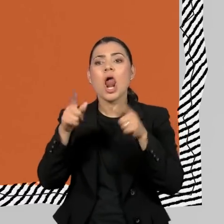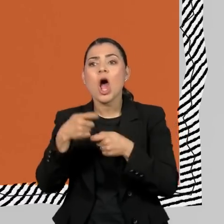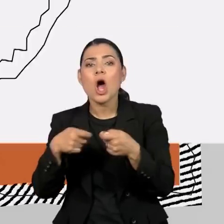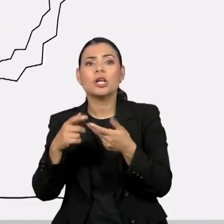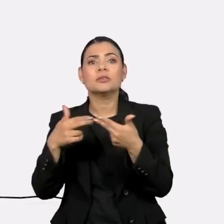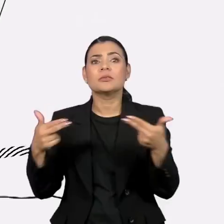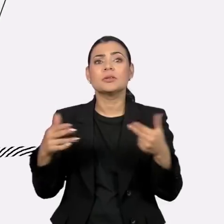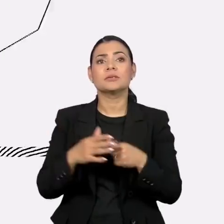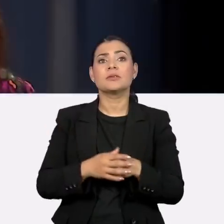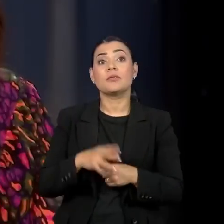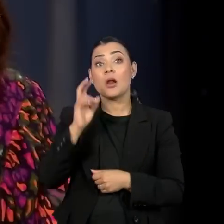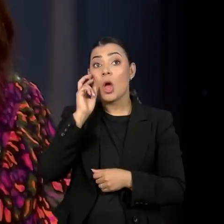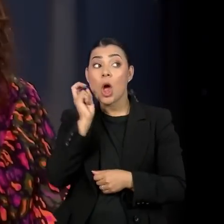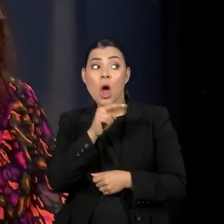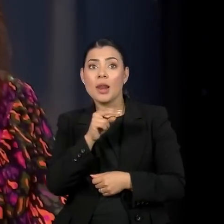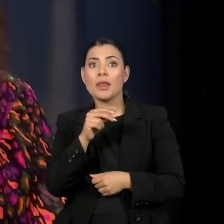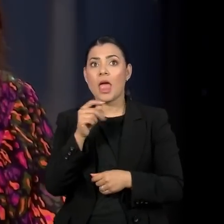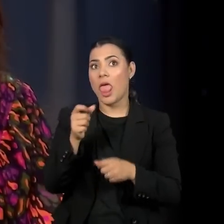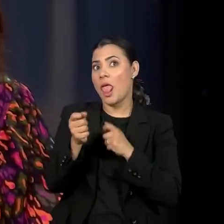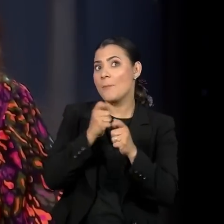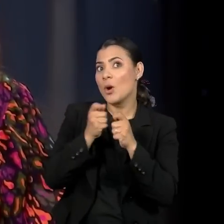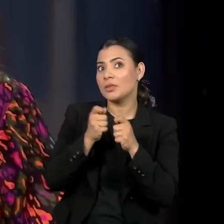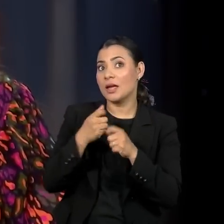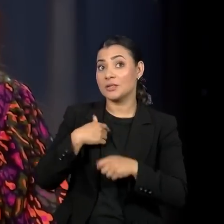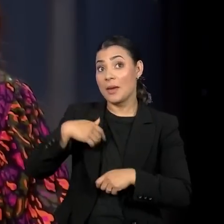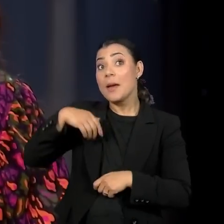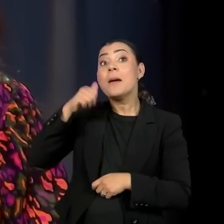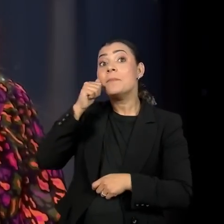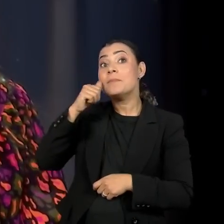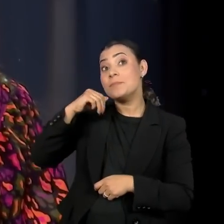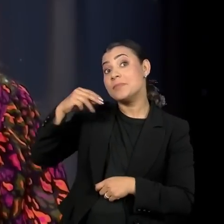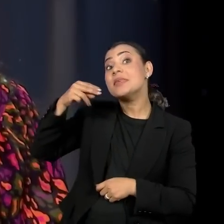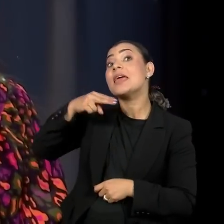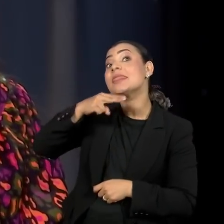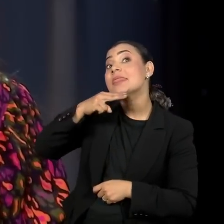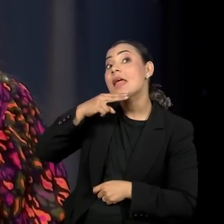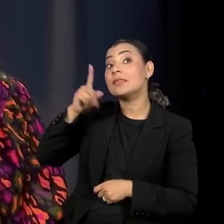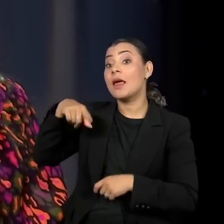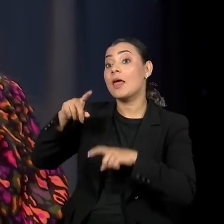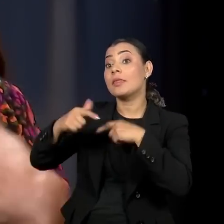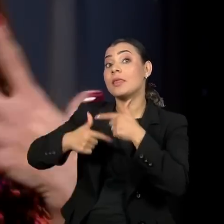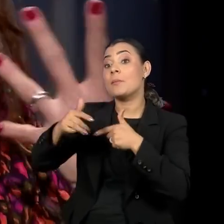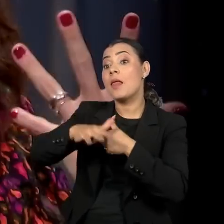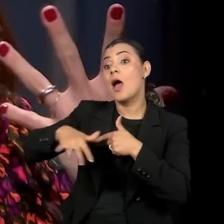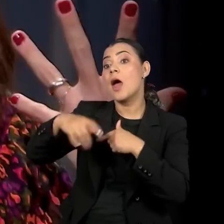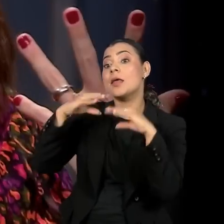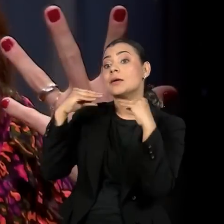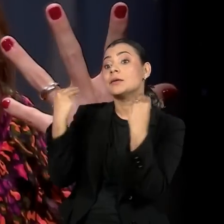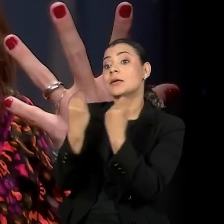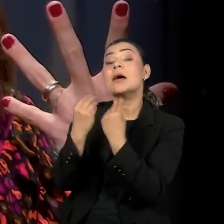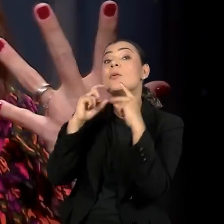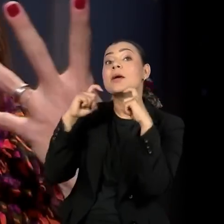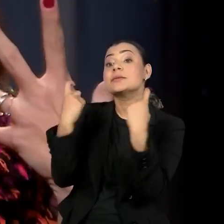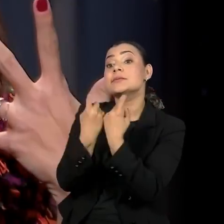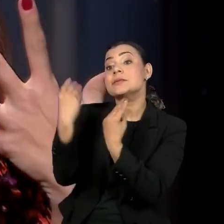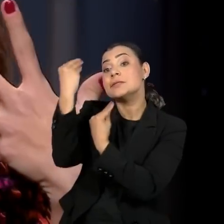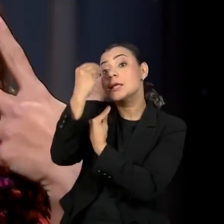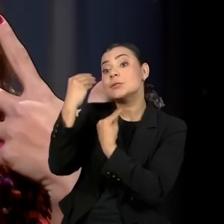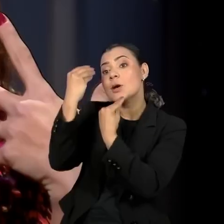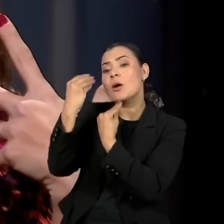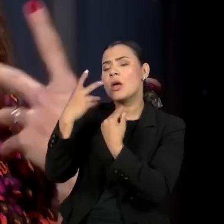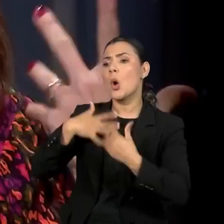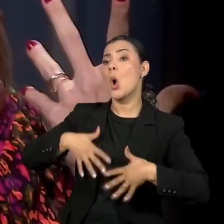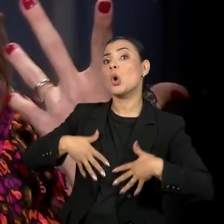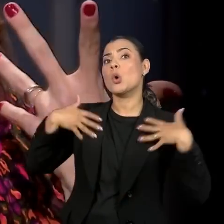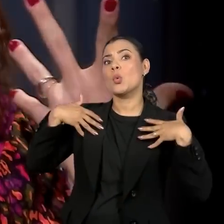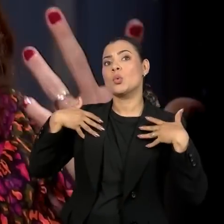falava assim, nossa, olha só, olha essa reportagem aqui da minha neta, ai, agora ela é sexóloga, e tinha super orgulho. Orgulho, E eu fico claro. pensando,